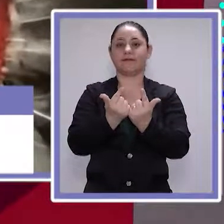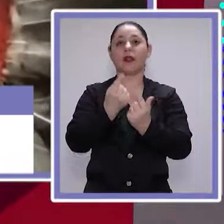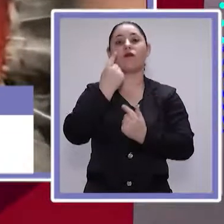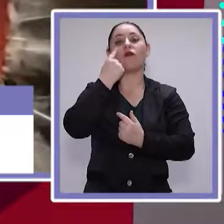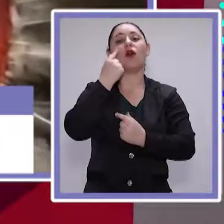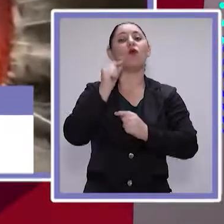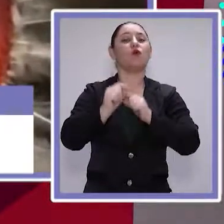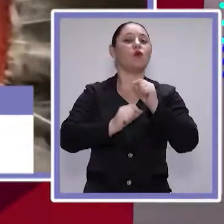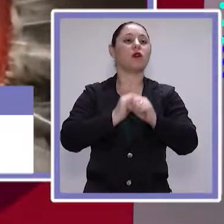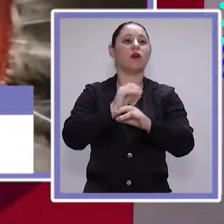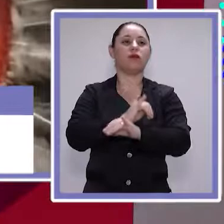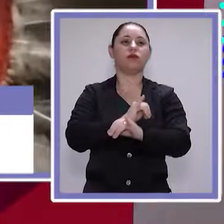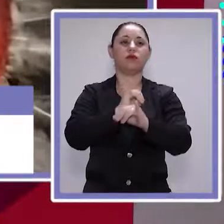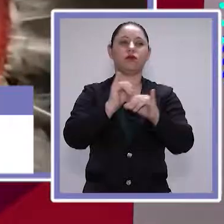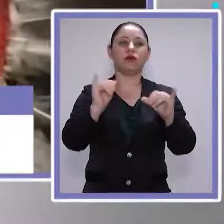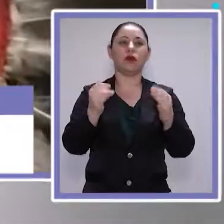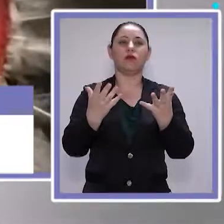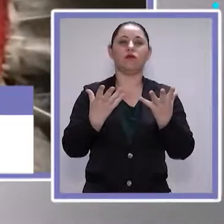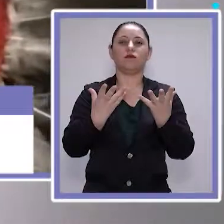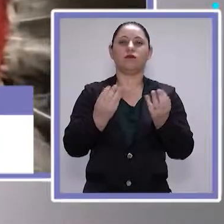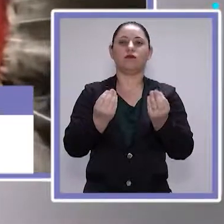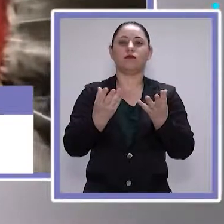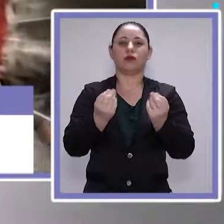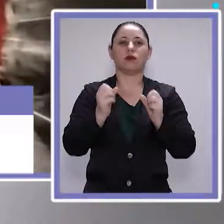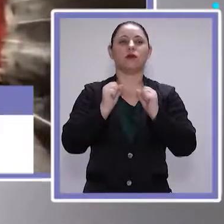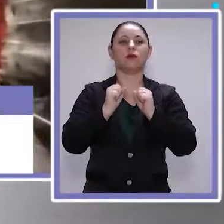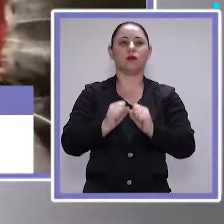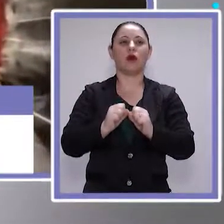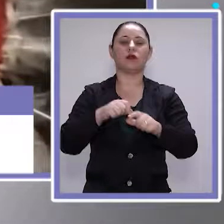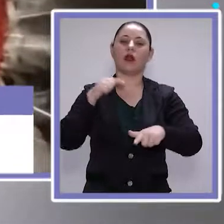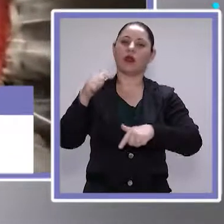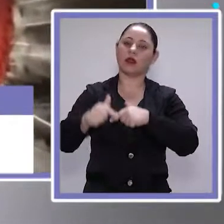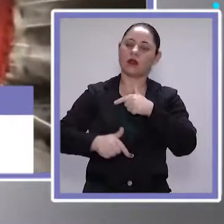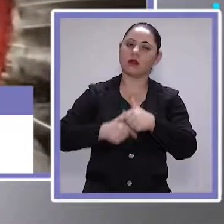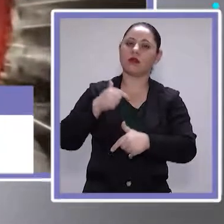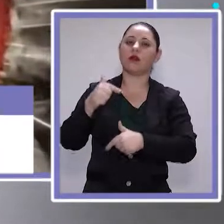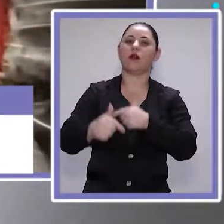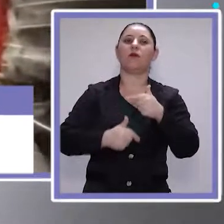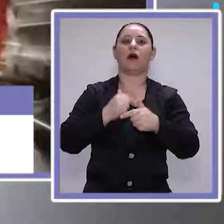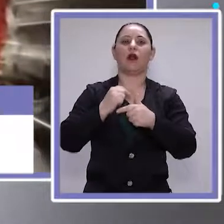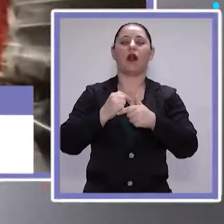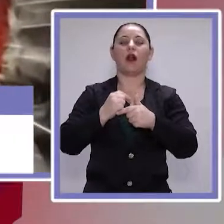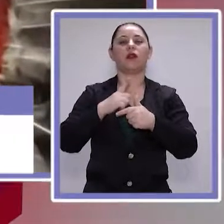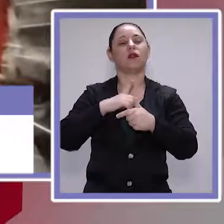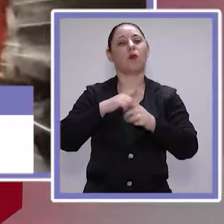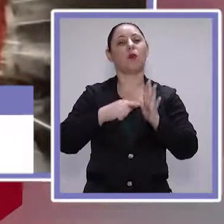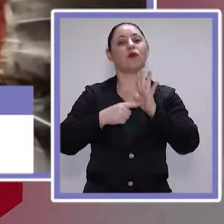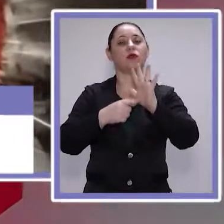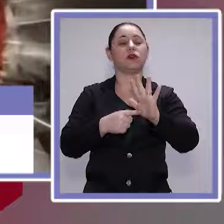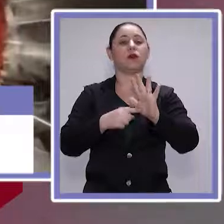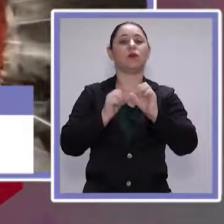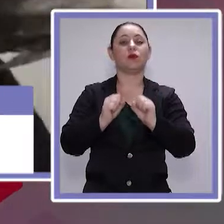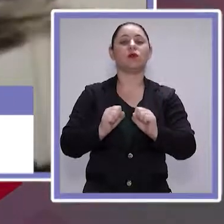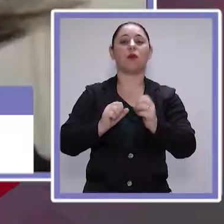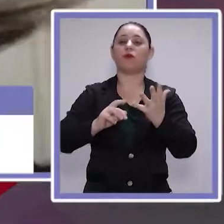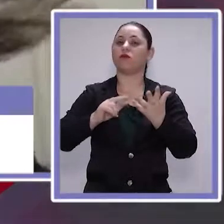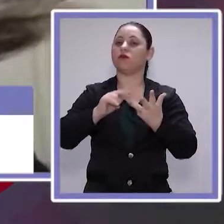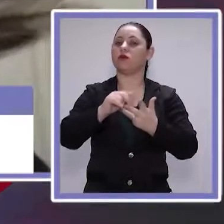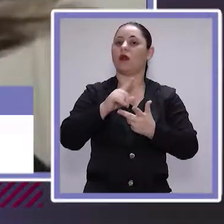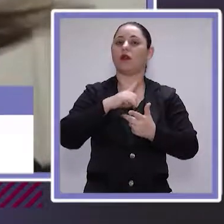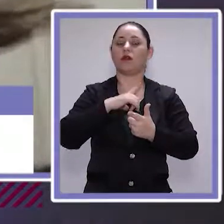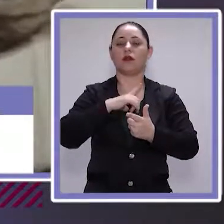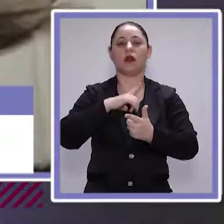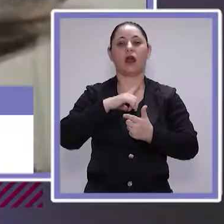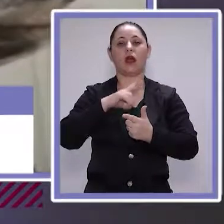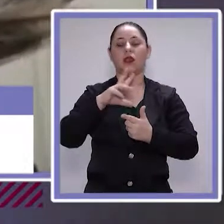e automaticamente eles se encontram, né, nessas cúpulas. Então, quando você traz isso